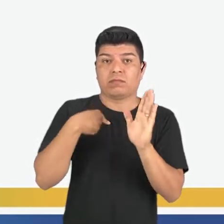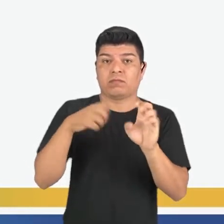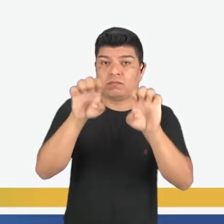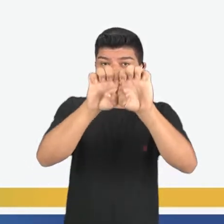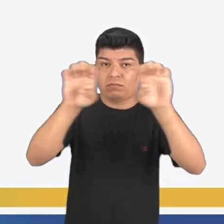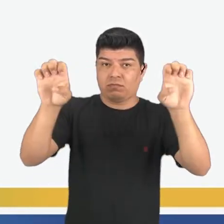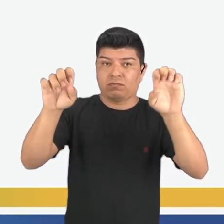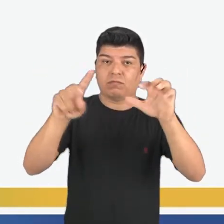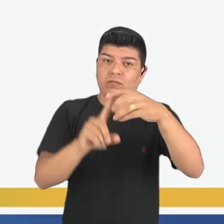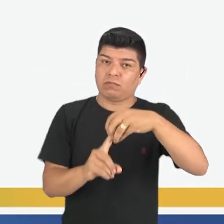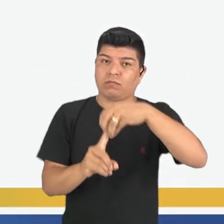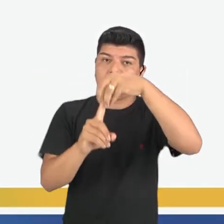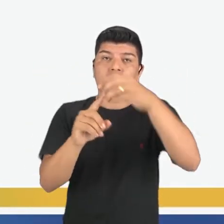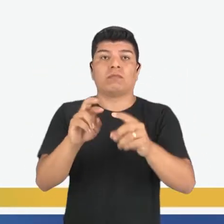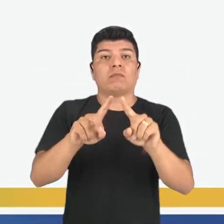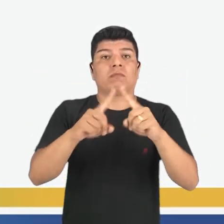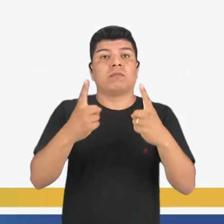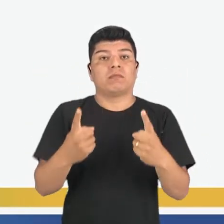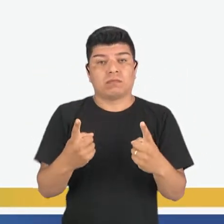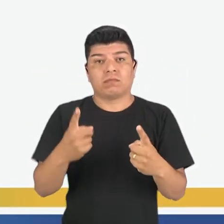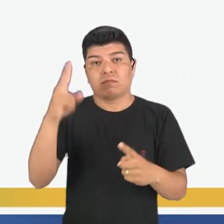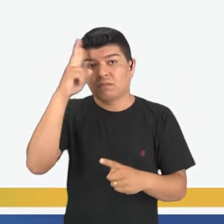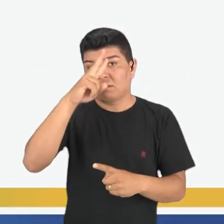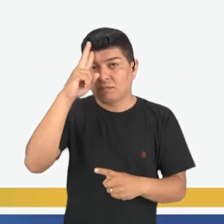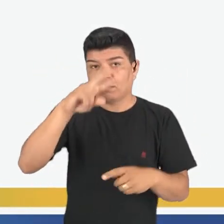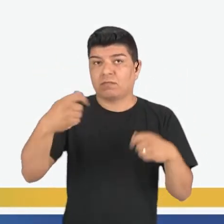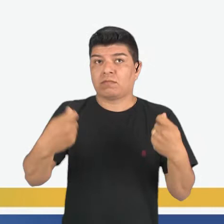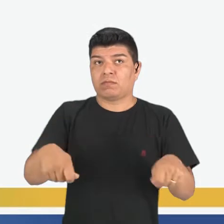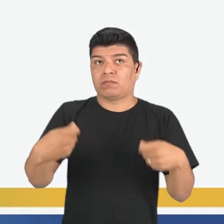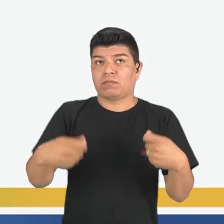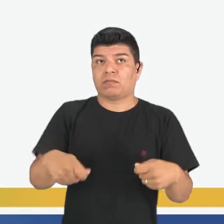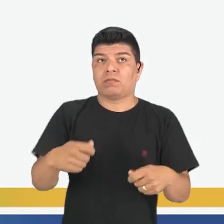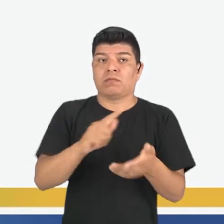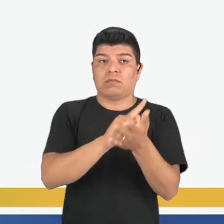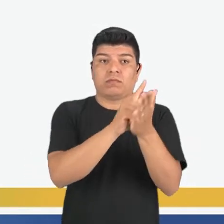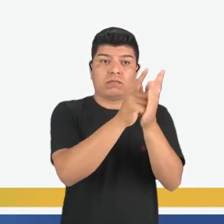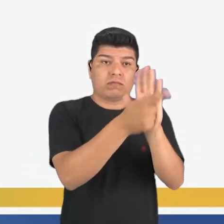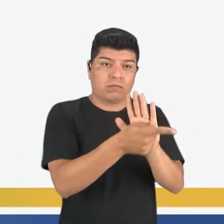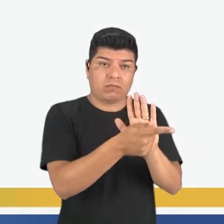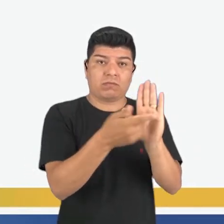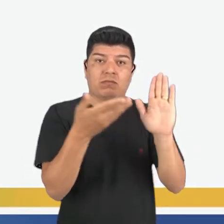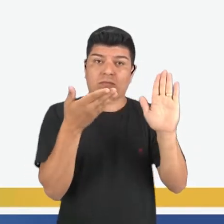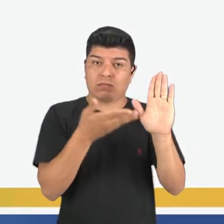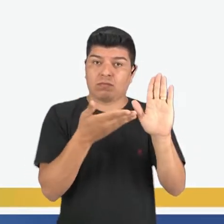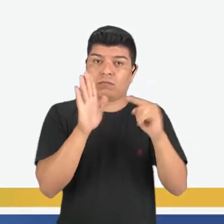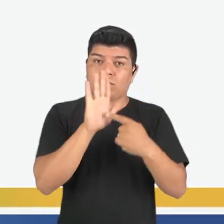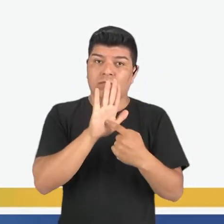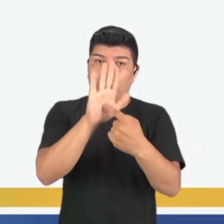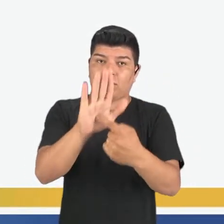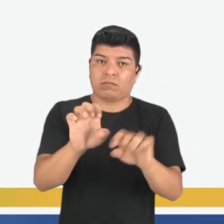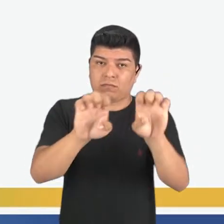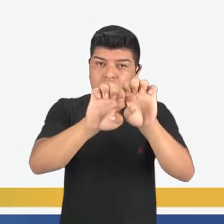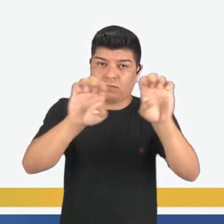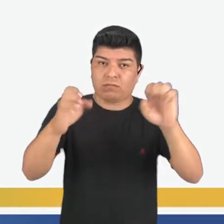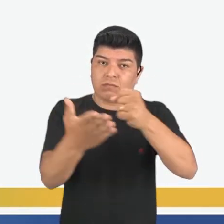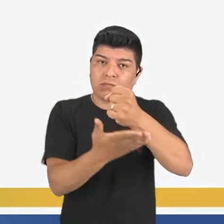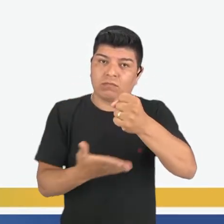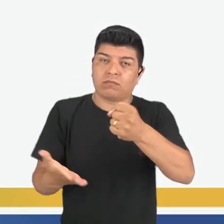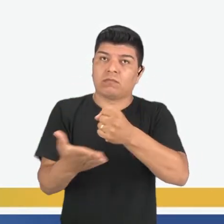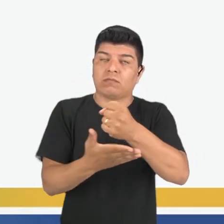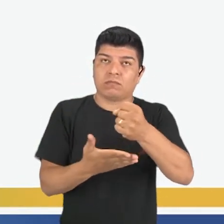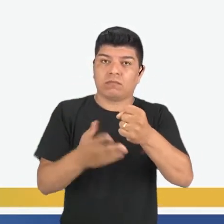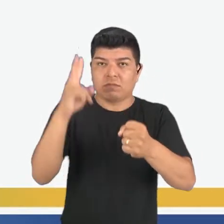estrutura padrão. No entanto, vale lembrar que como gênero epistolar, ela apresenta uma estrutura